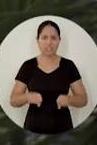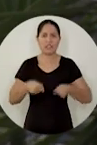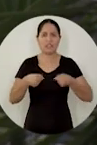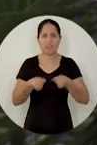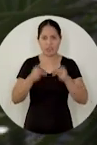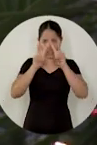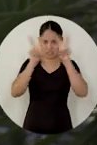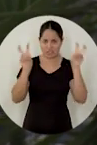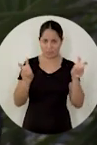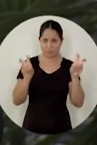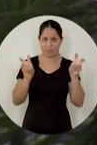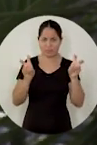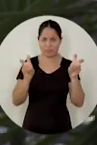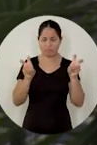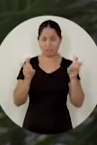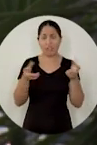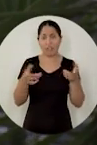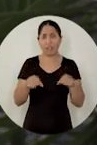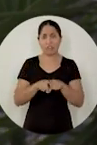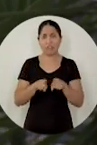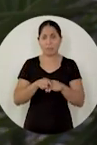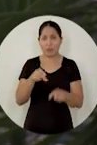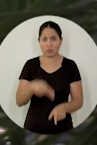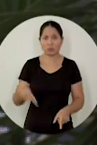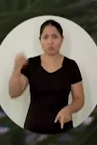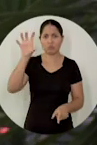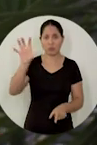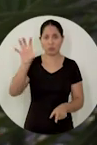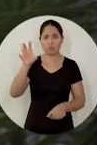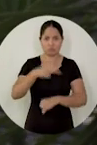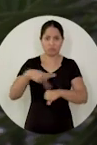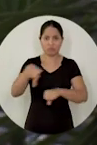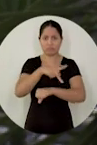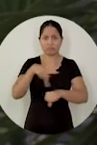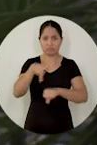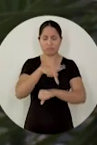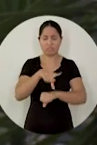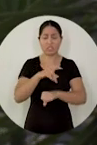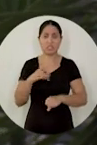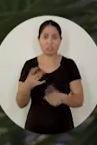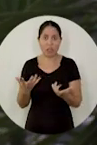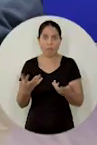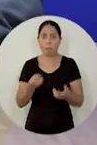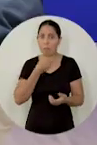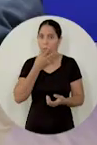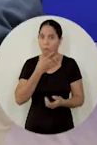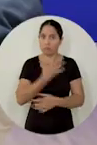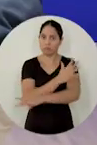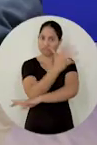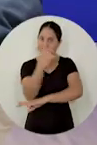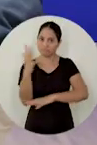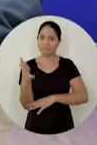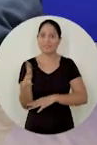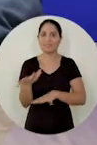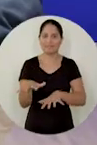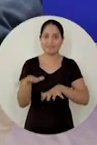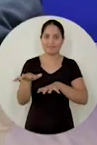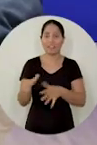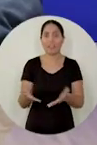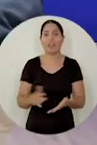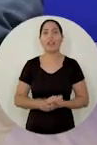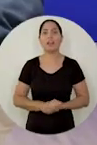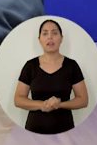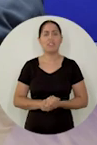defendem esta temática, doutor Alberto? Ainda mais na região norte do país, que é tão rica em fauna e flora. Nós temos relatos aqui na